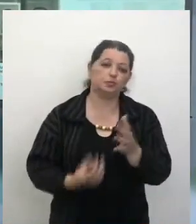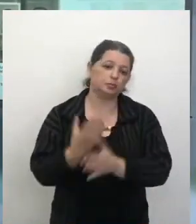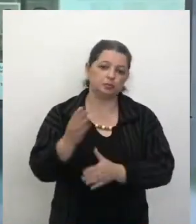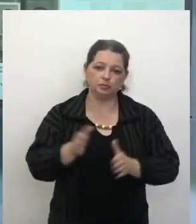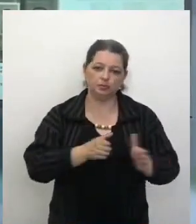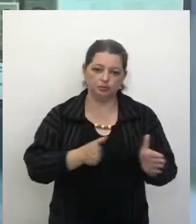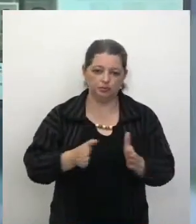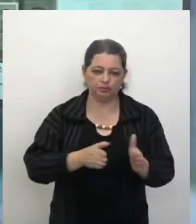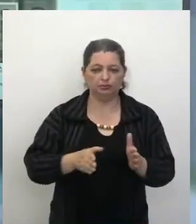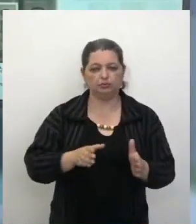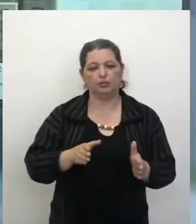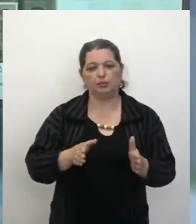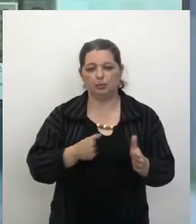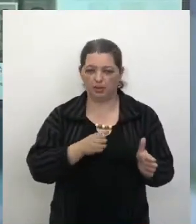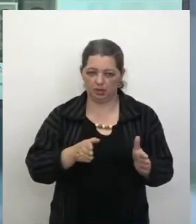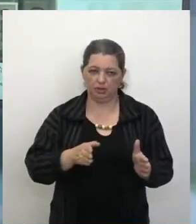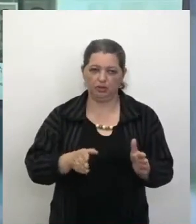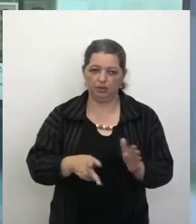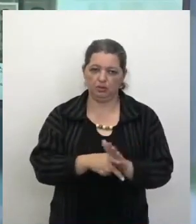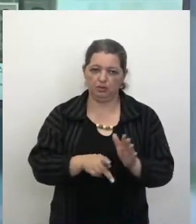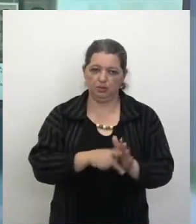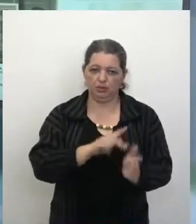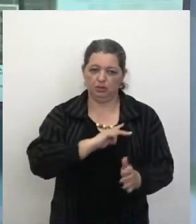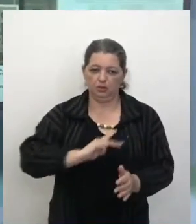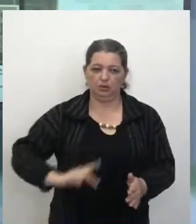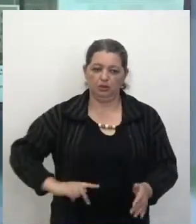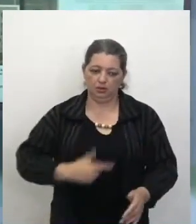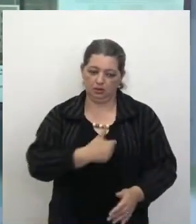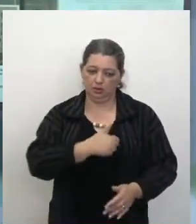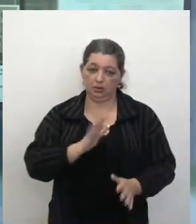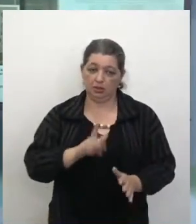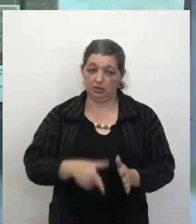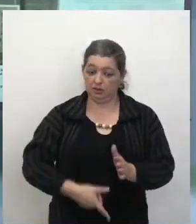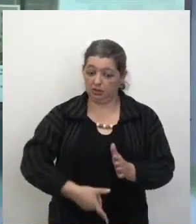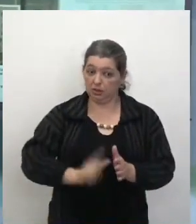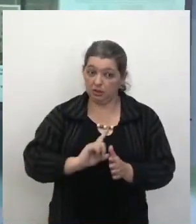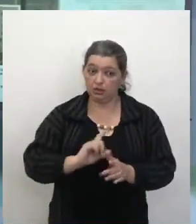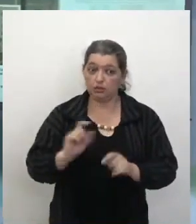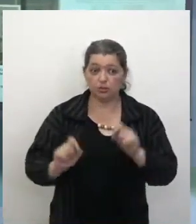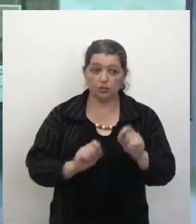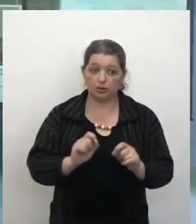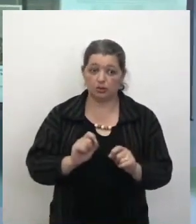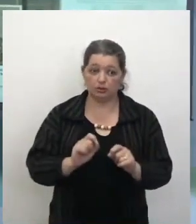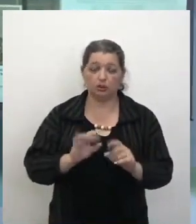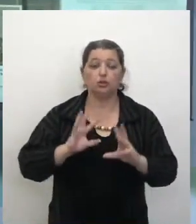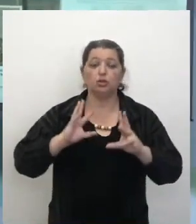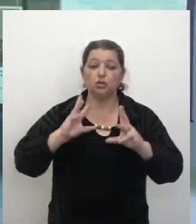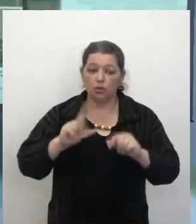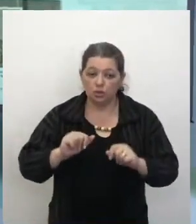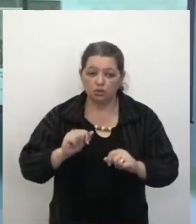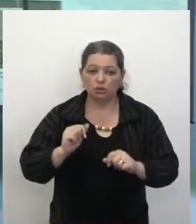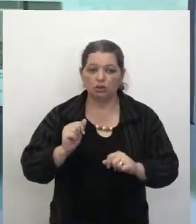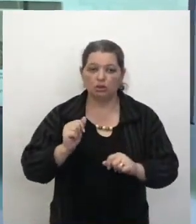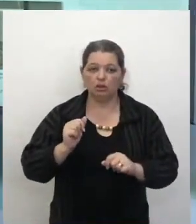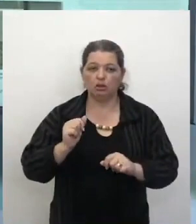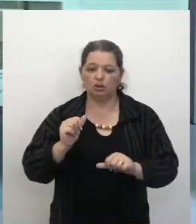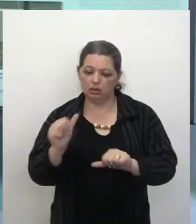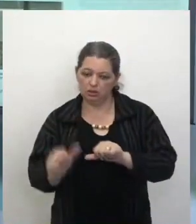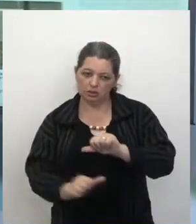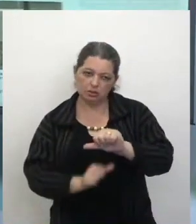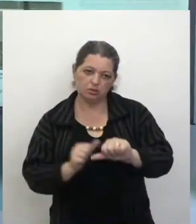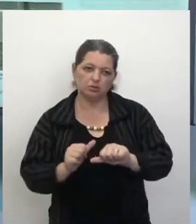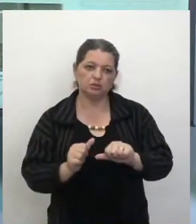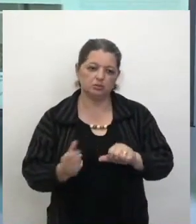no período Vargas só que detalhe antes de ir para o LED toda essa construção Nacional inclusive